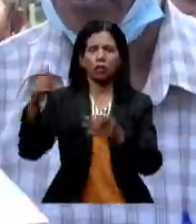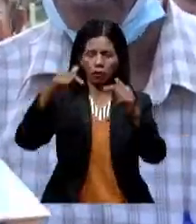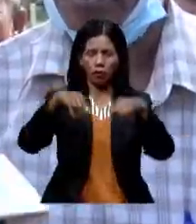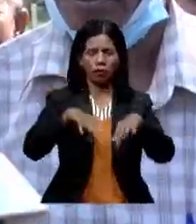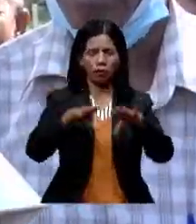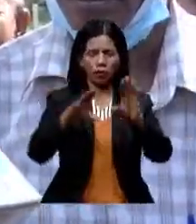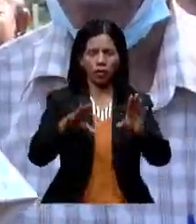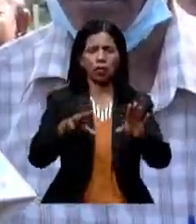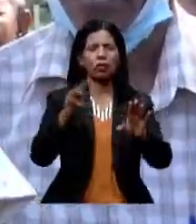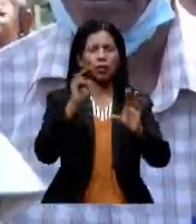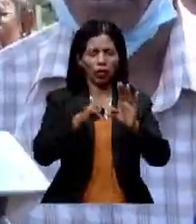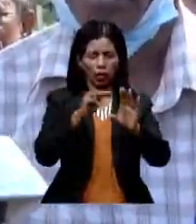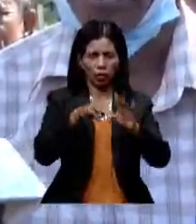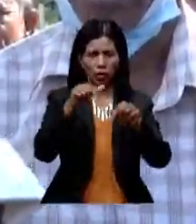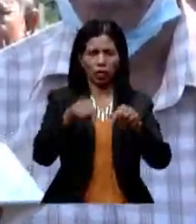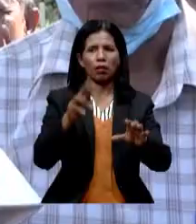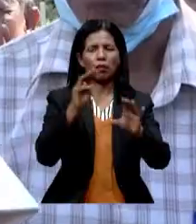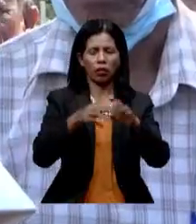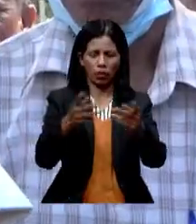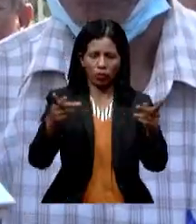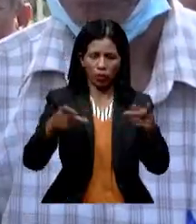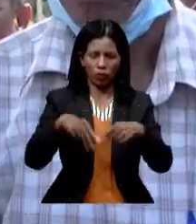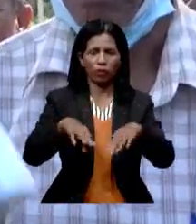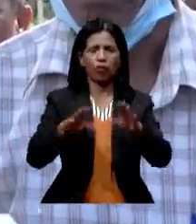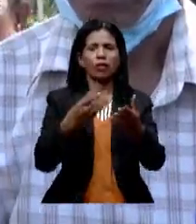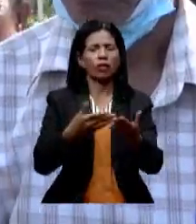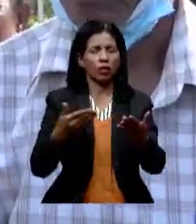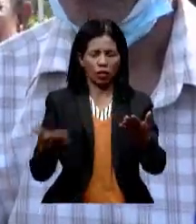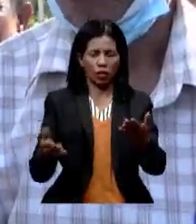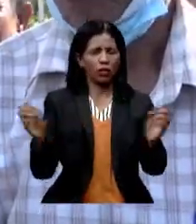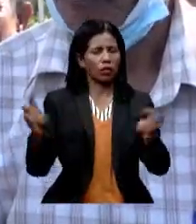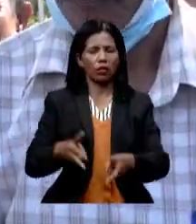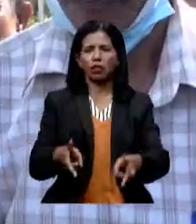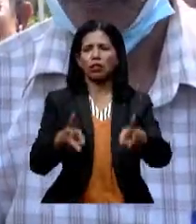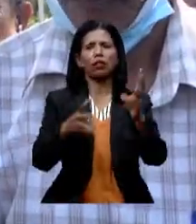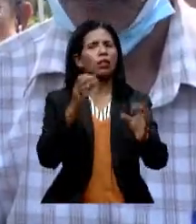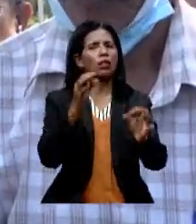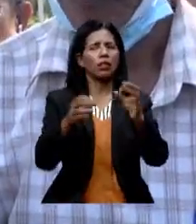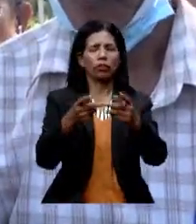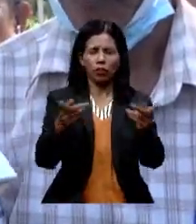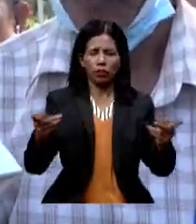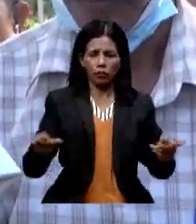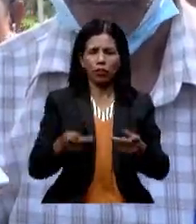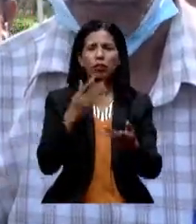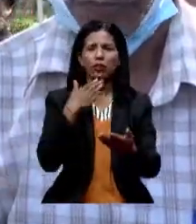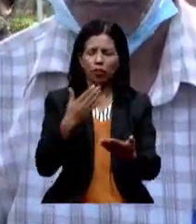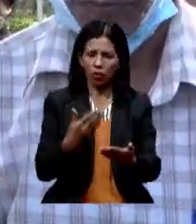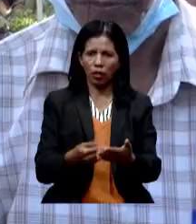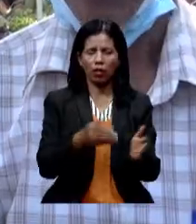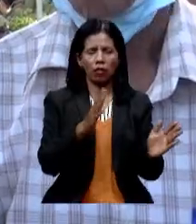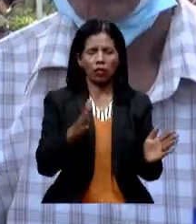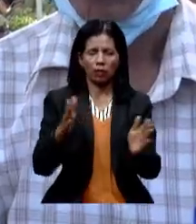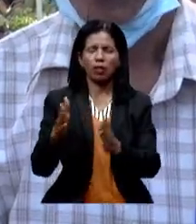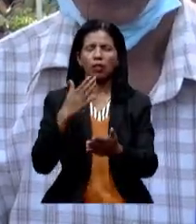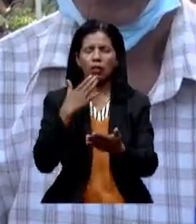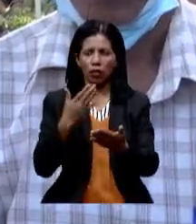que mais mercado lar. Mercado mas fatem a tu faz san los estrada ninha. Quando fatem né, quando dia cona, prepara dia cona, né,